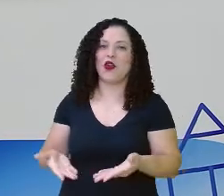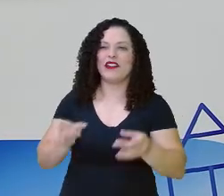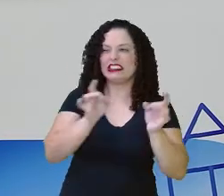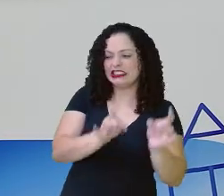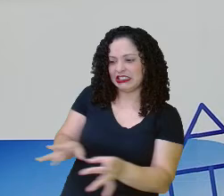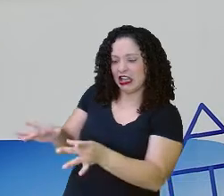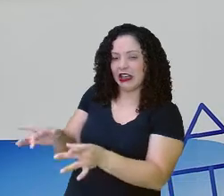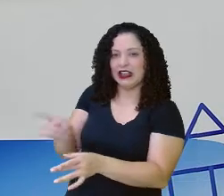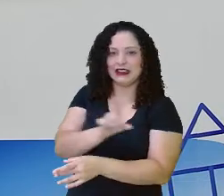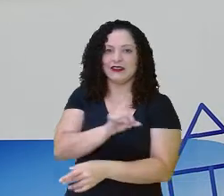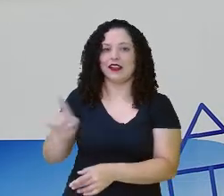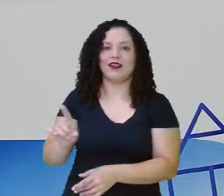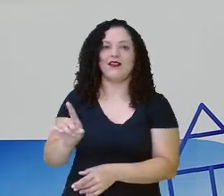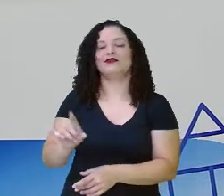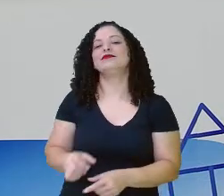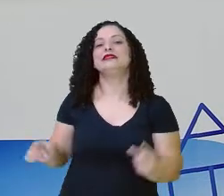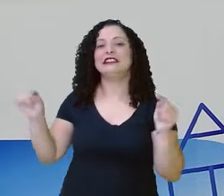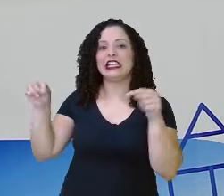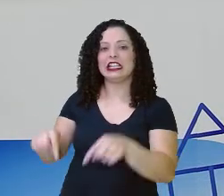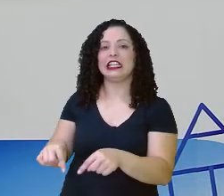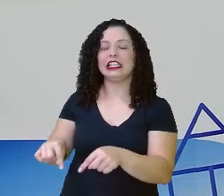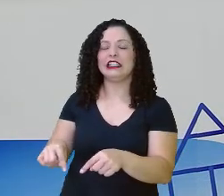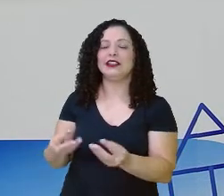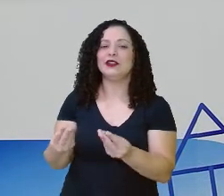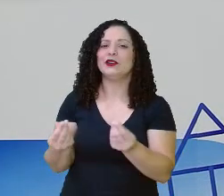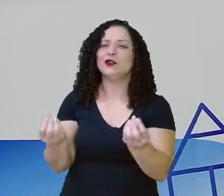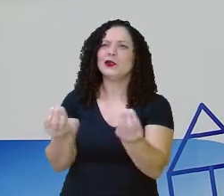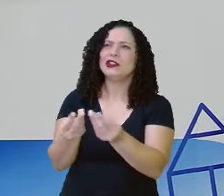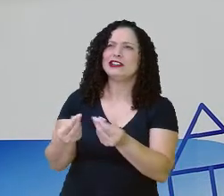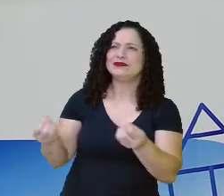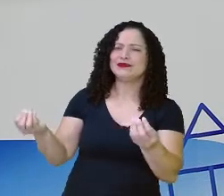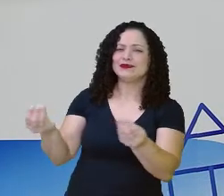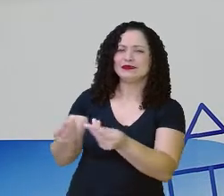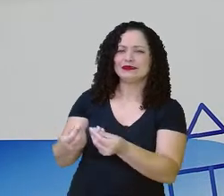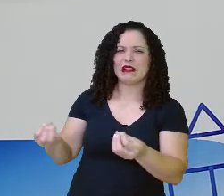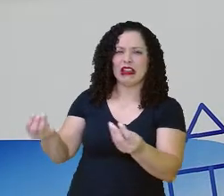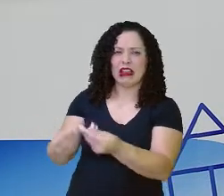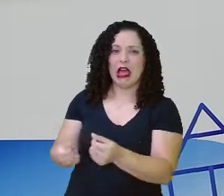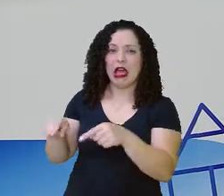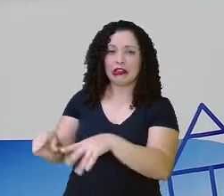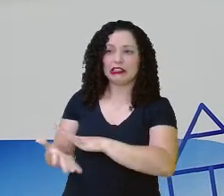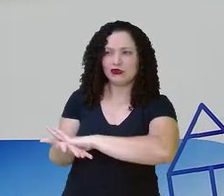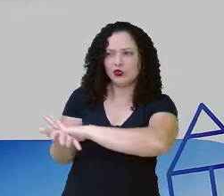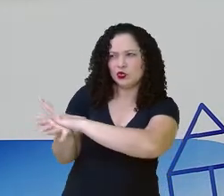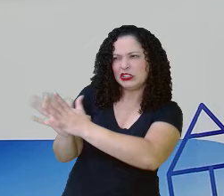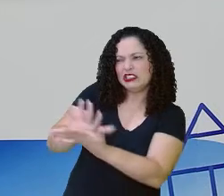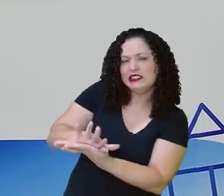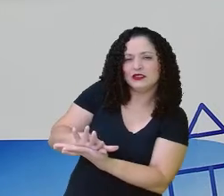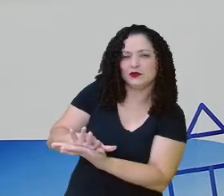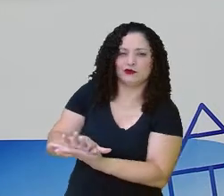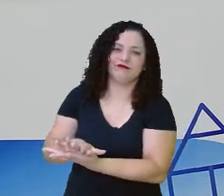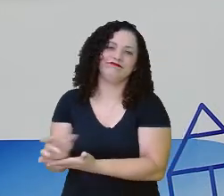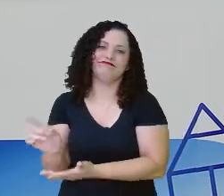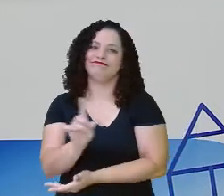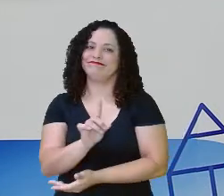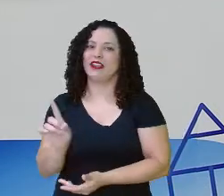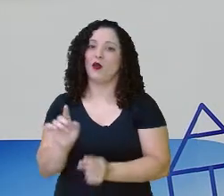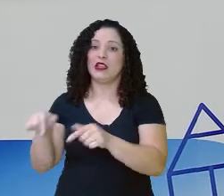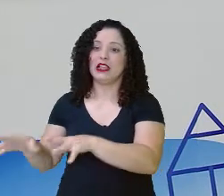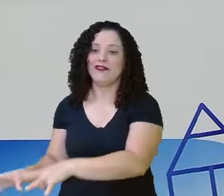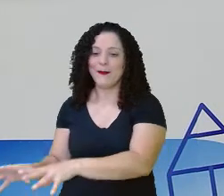natureza. Por exemplo, ele não vai estar lá causando problemas para o meio ambiente. A gente vai